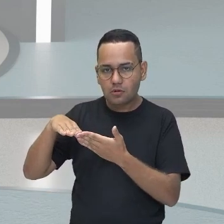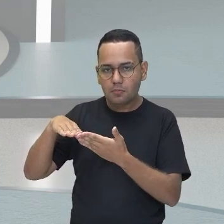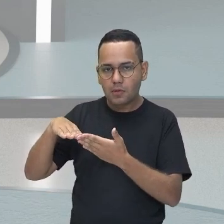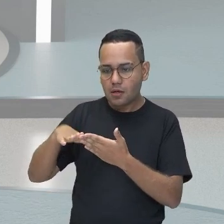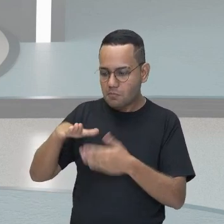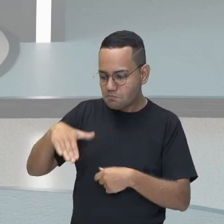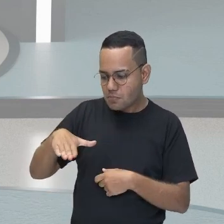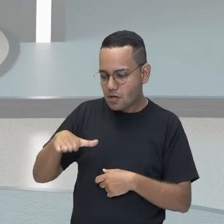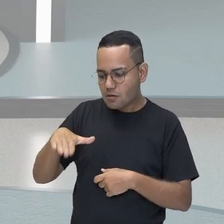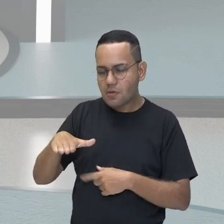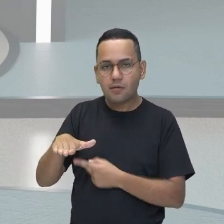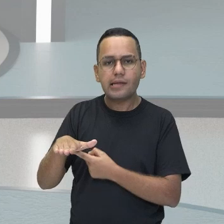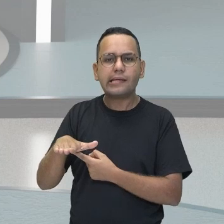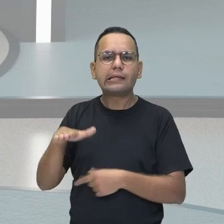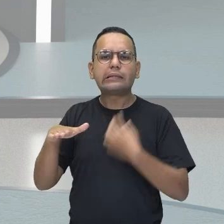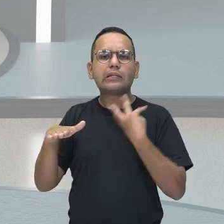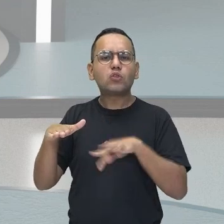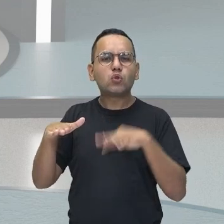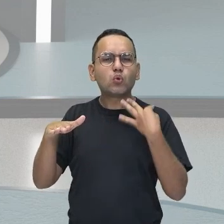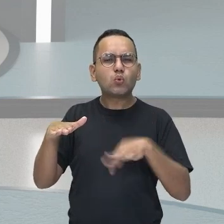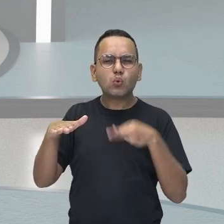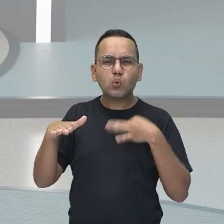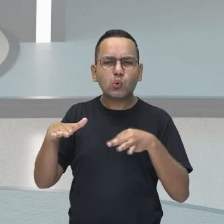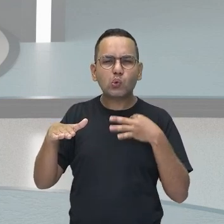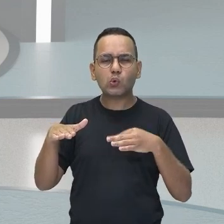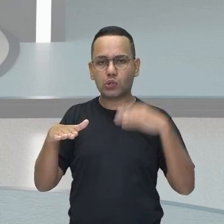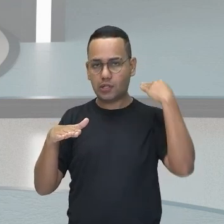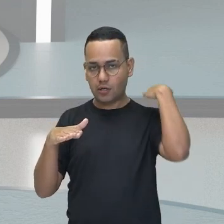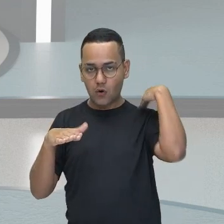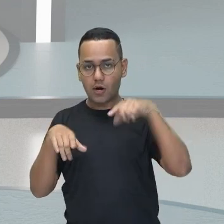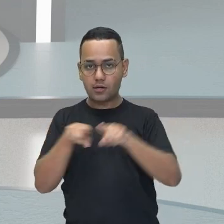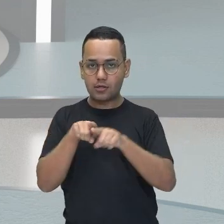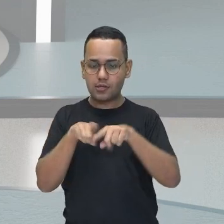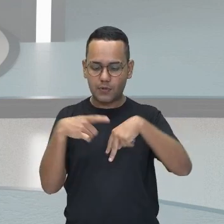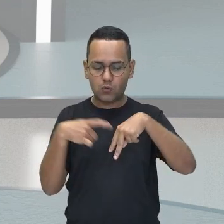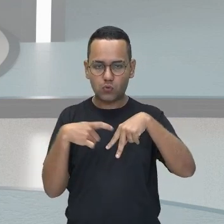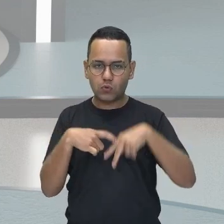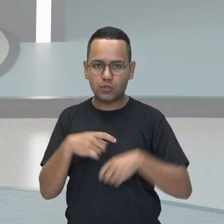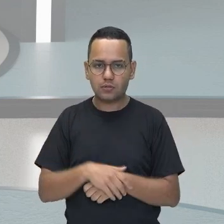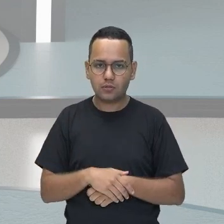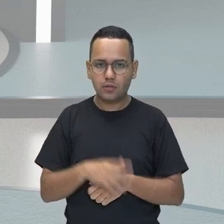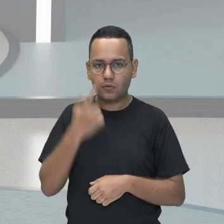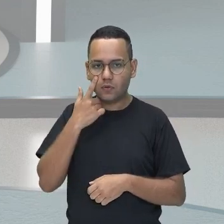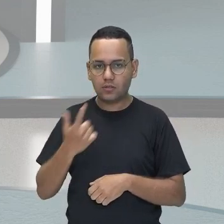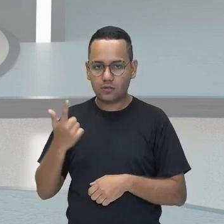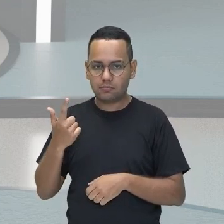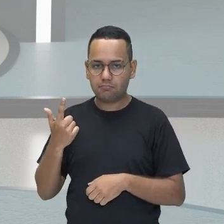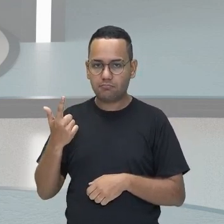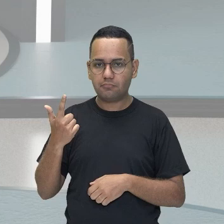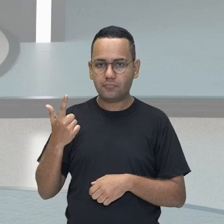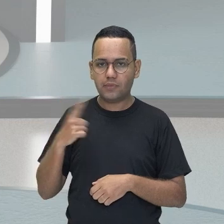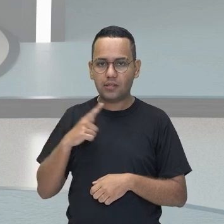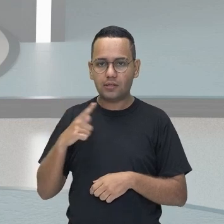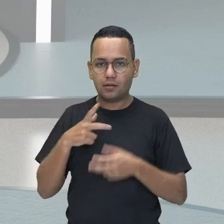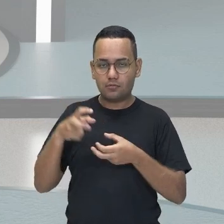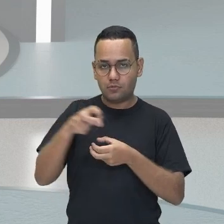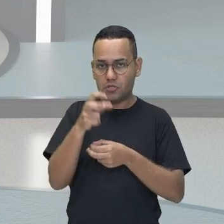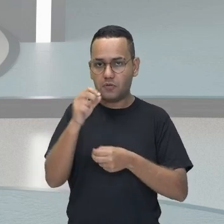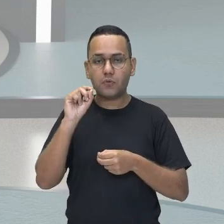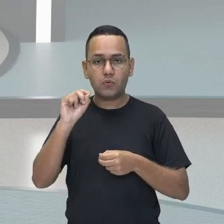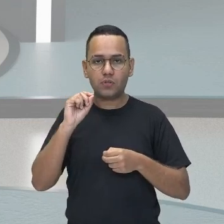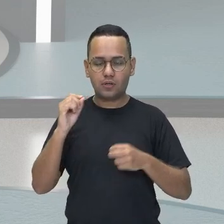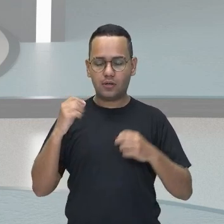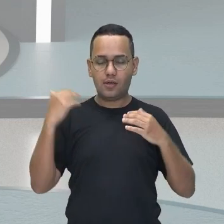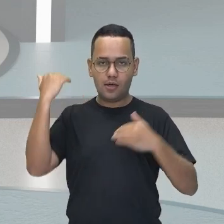pisada causa dores nas costas e nos joelhos, ou seja, em virtude desse desnível, a gente vai ter também desnível na